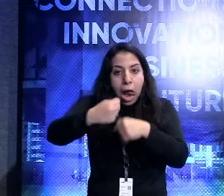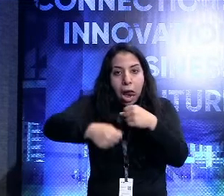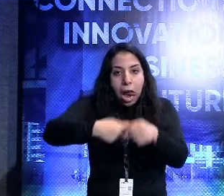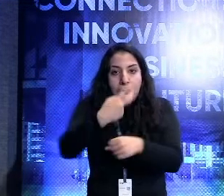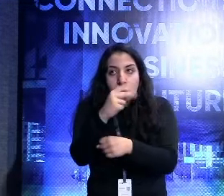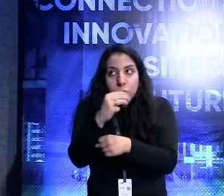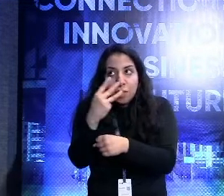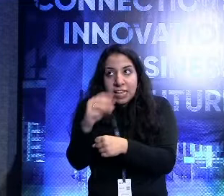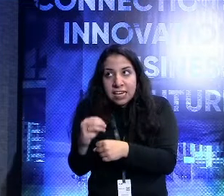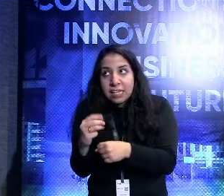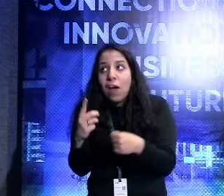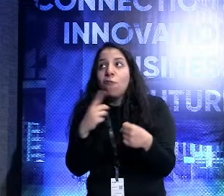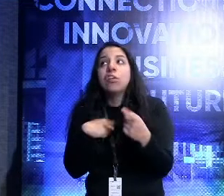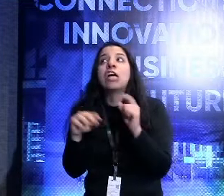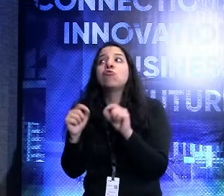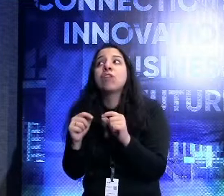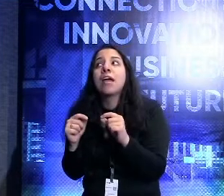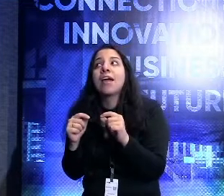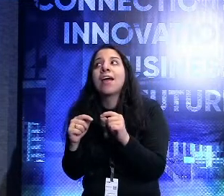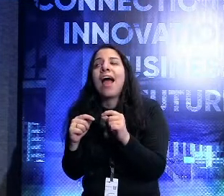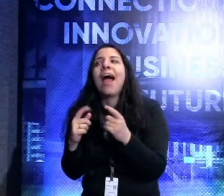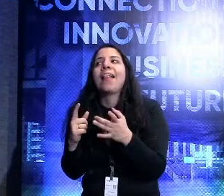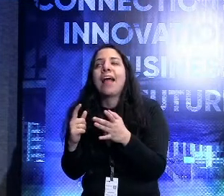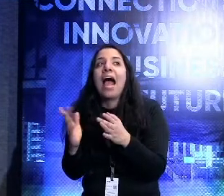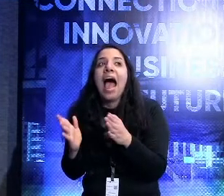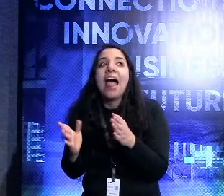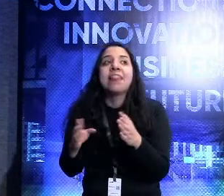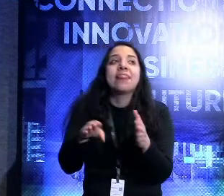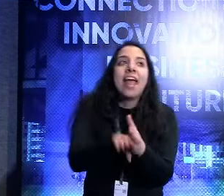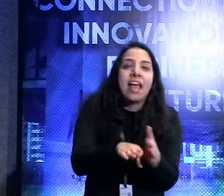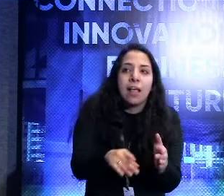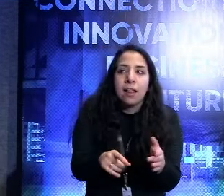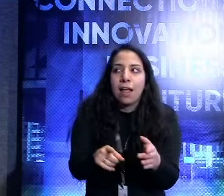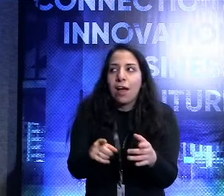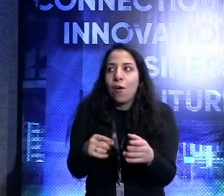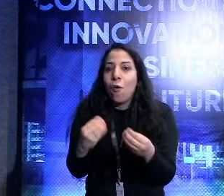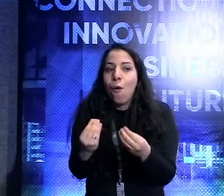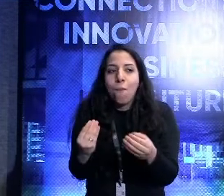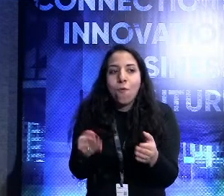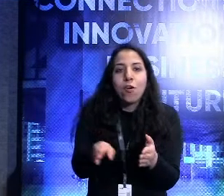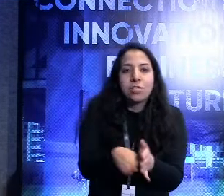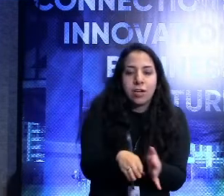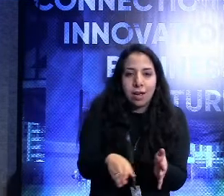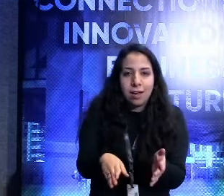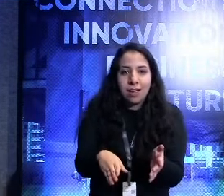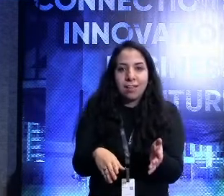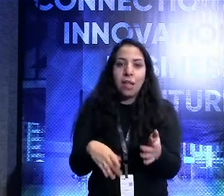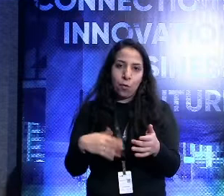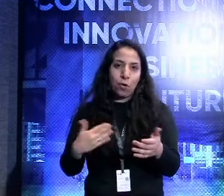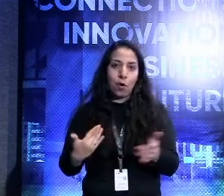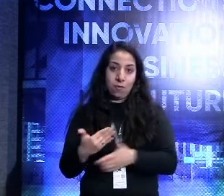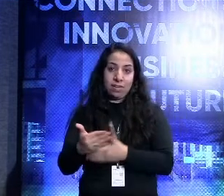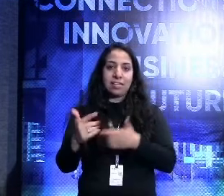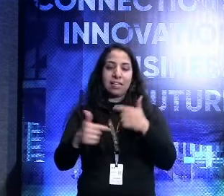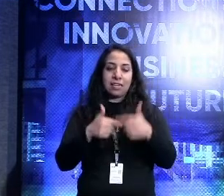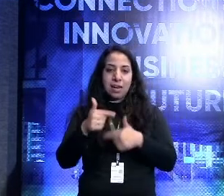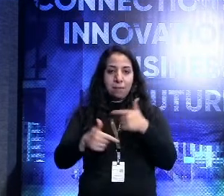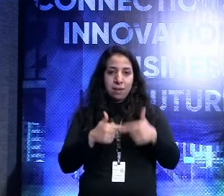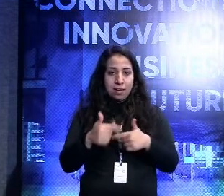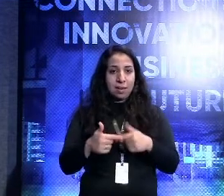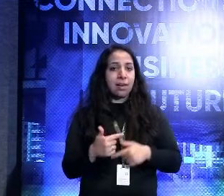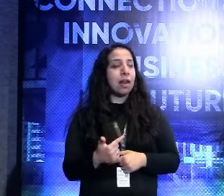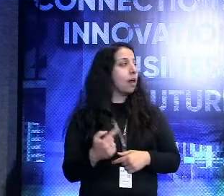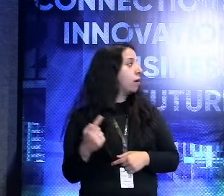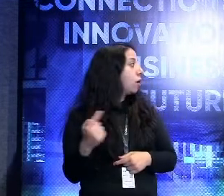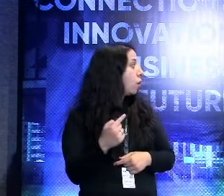2030, como é que eu chego lá. Mas, para poder tangibilizar isso, a gente também começa a trabalhar com o S-Force. E é onde a gente